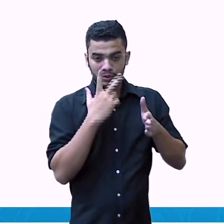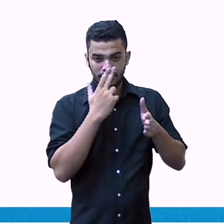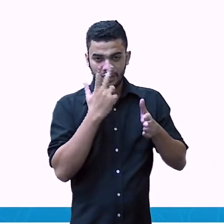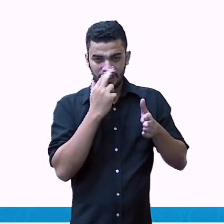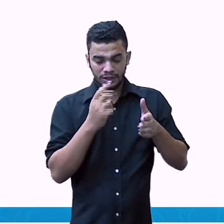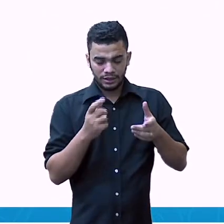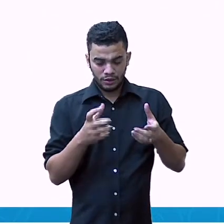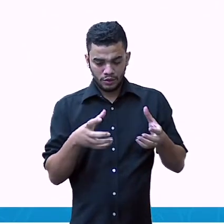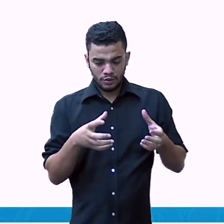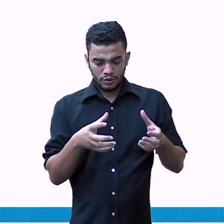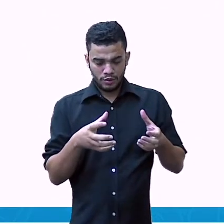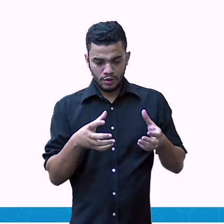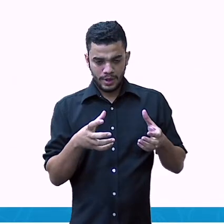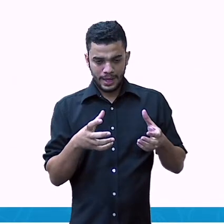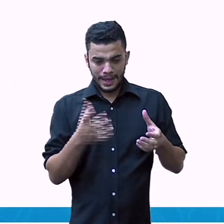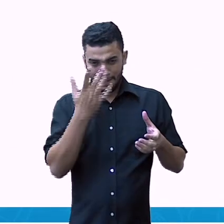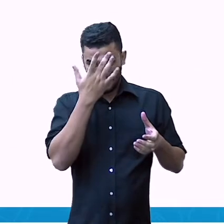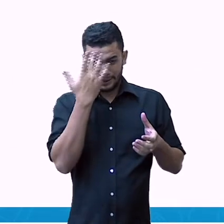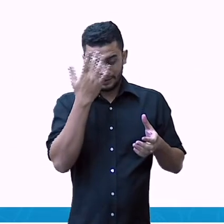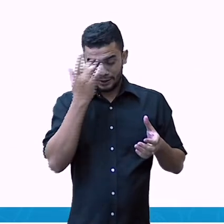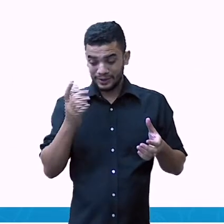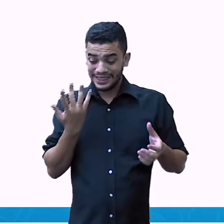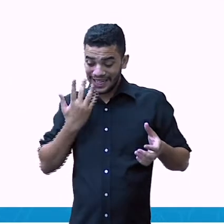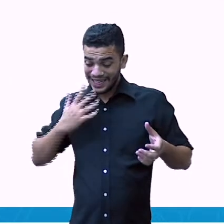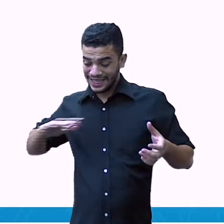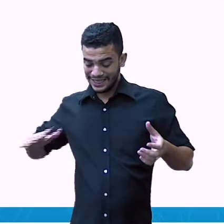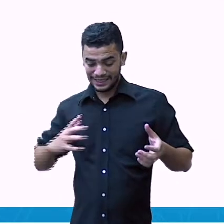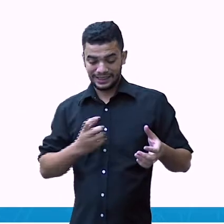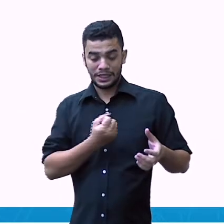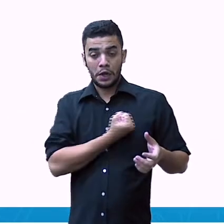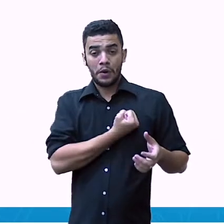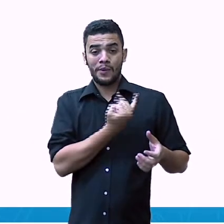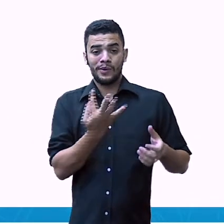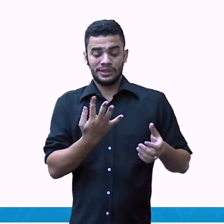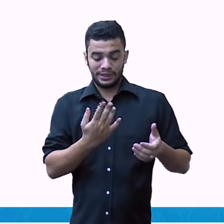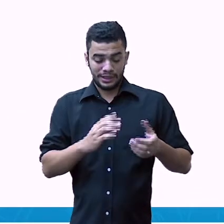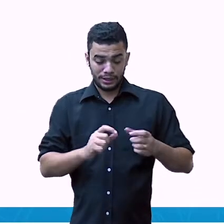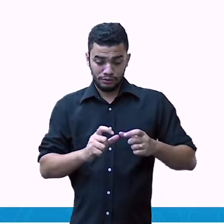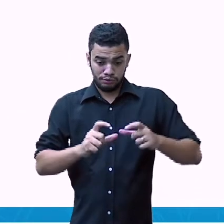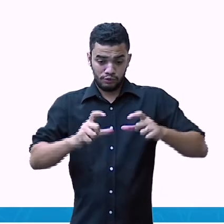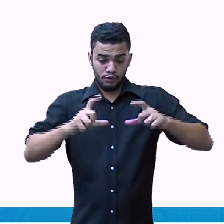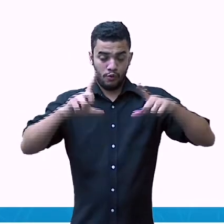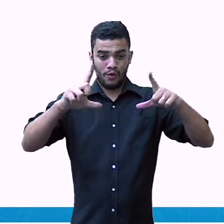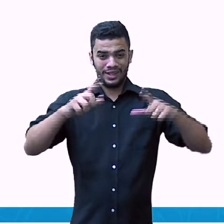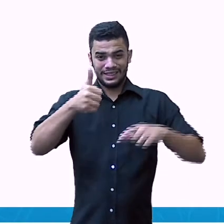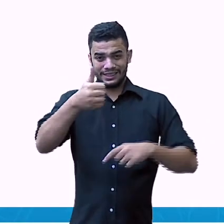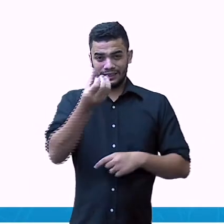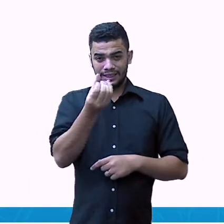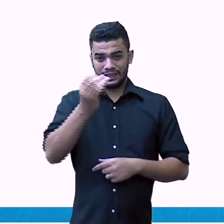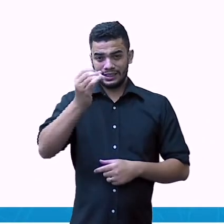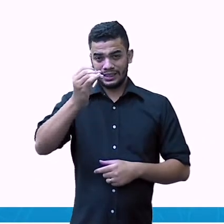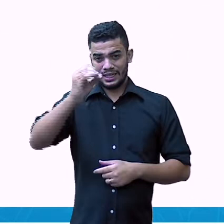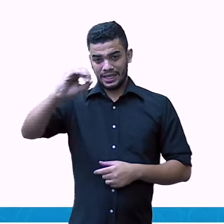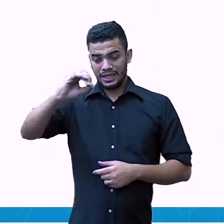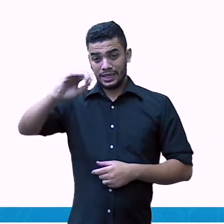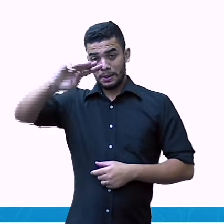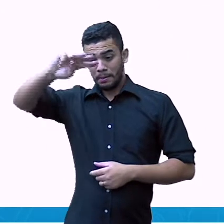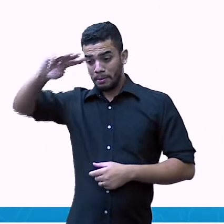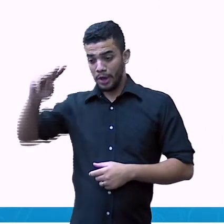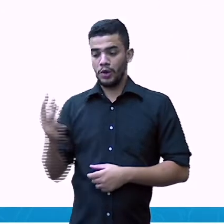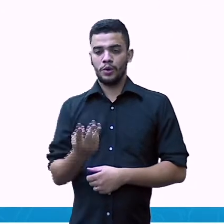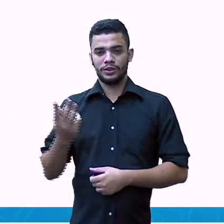mundo. Embora nós tenhamos leis que protejam as crianças, ainda assim, como existem o